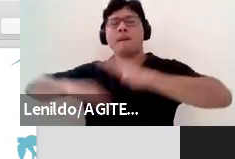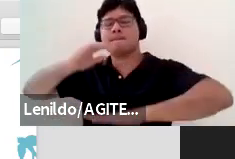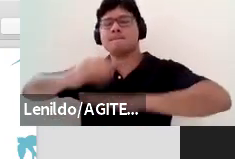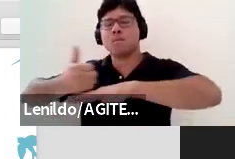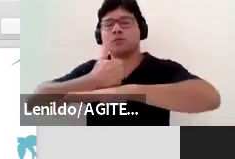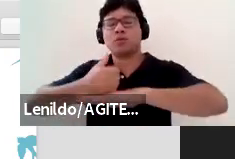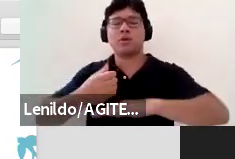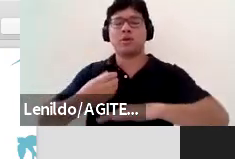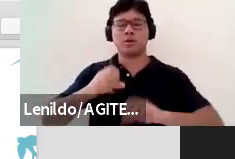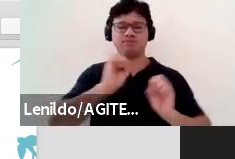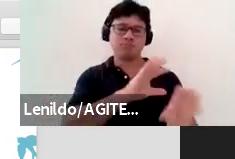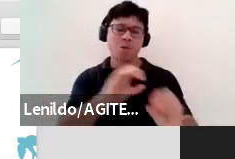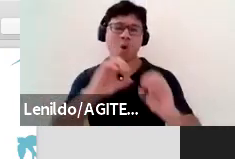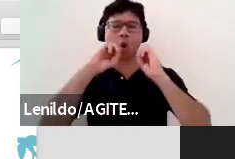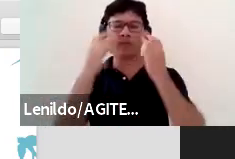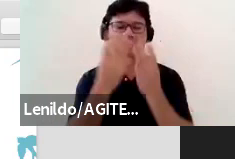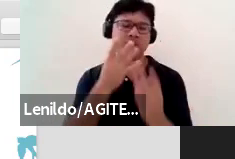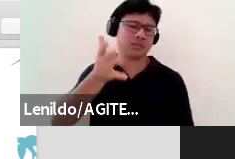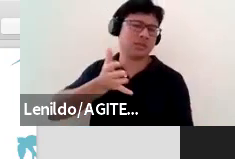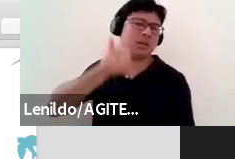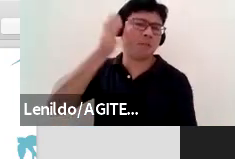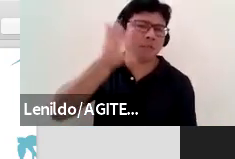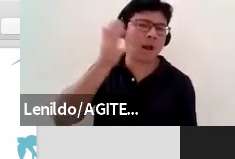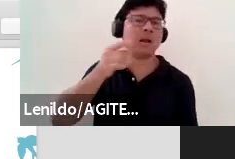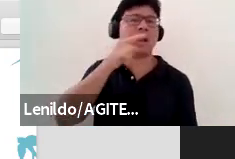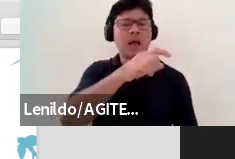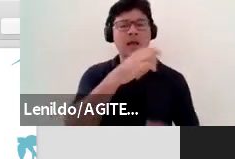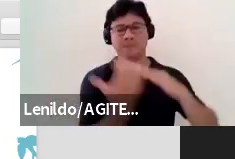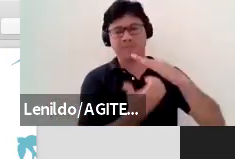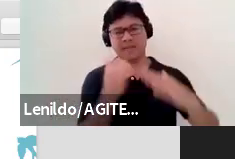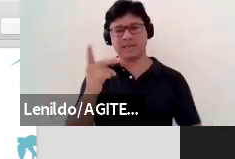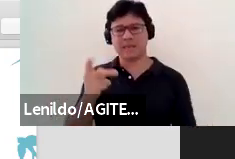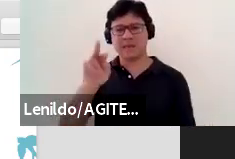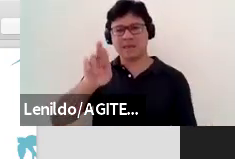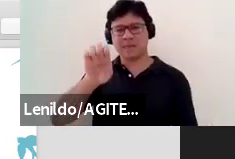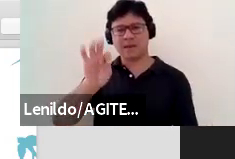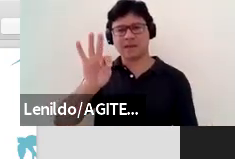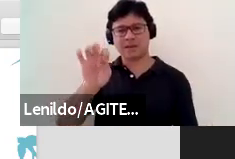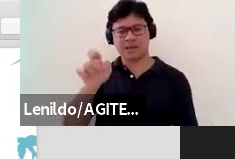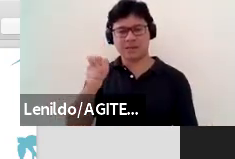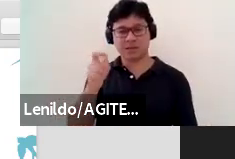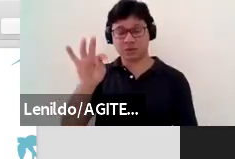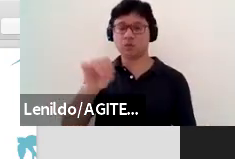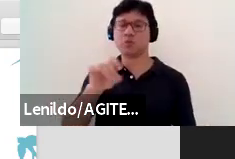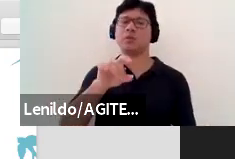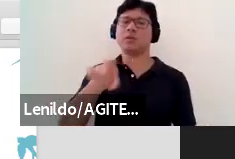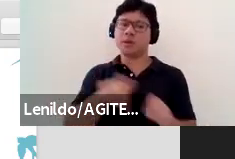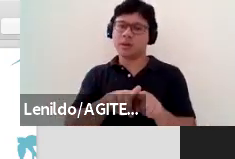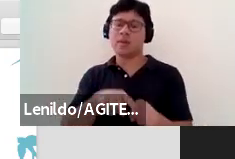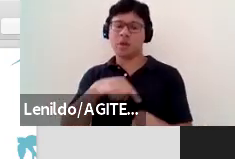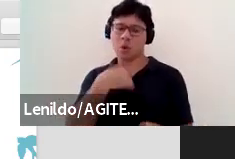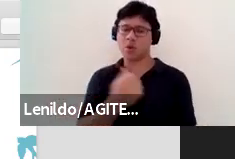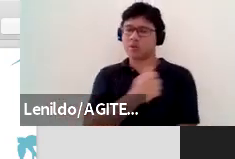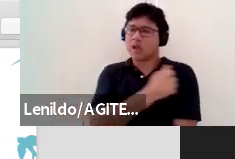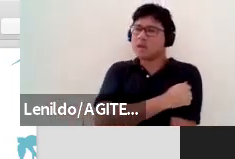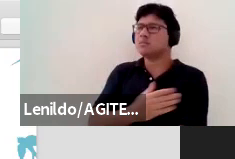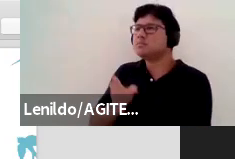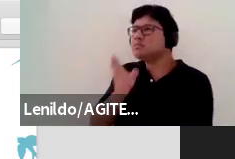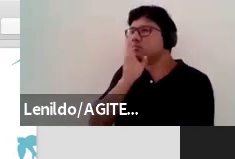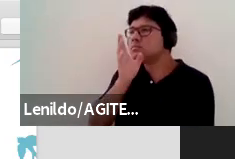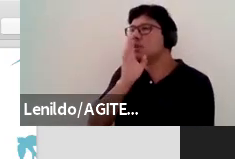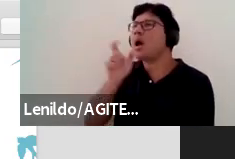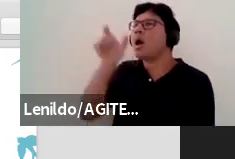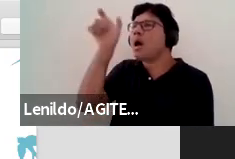oficinas e que dão as palestras lá para pretexto, como os alunos, né? A gente fica muito feliz de ver que são pessoas